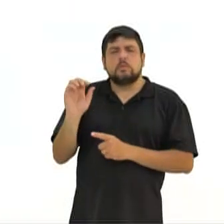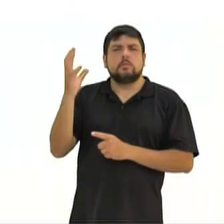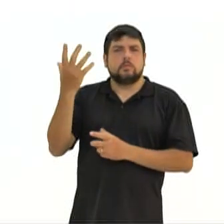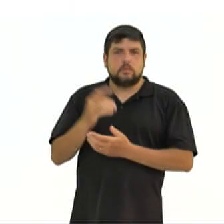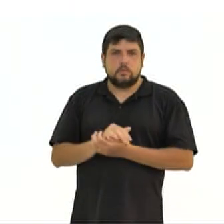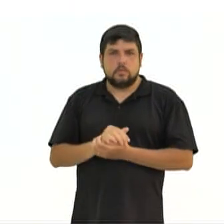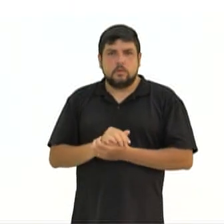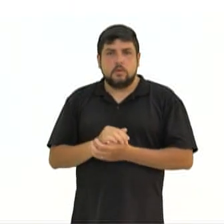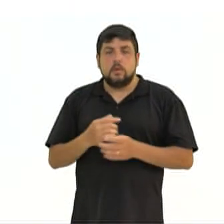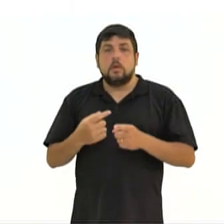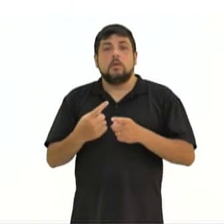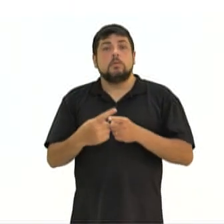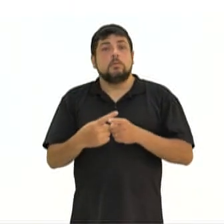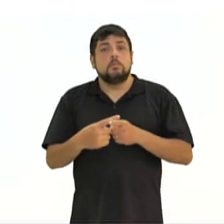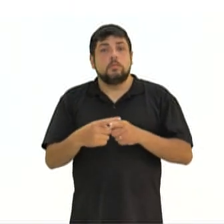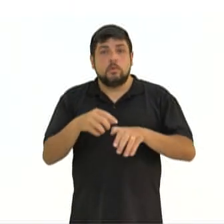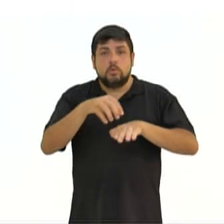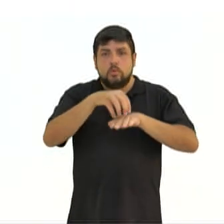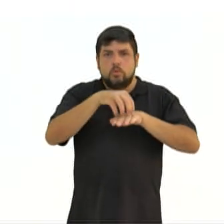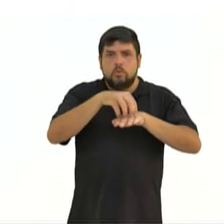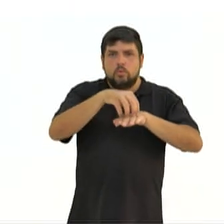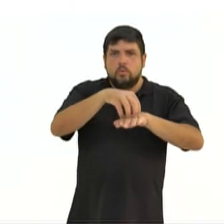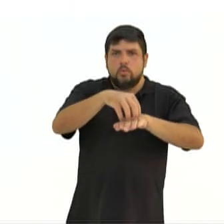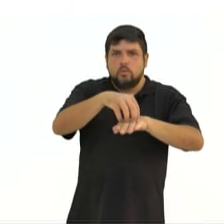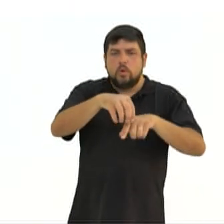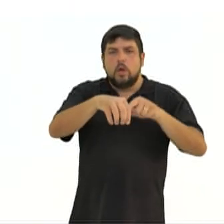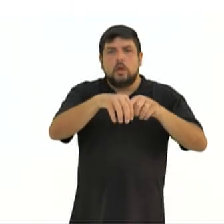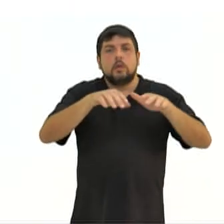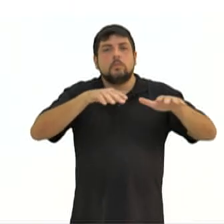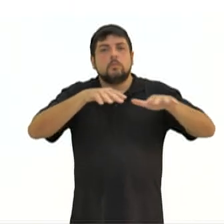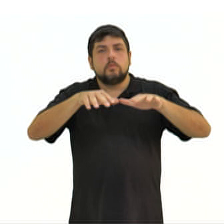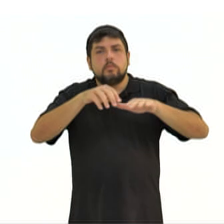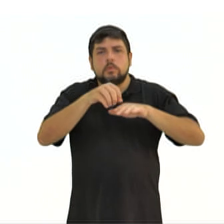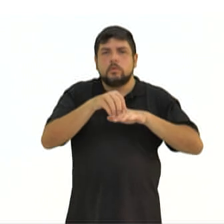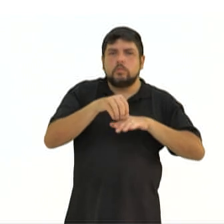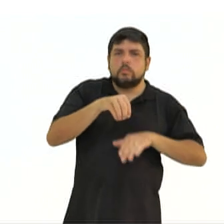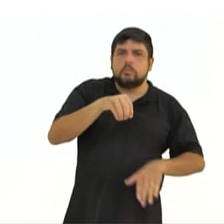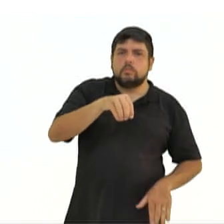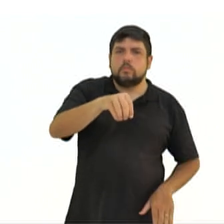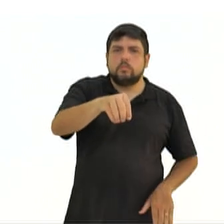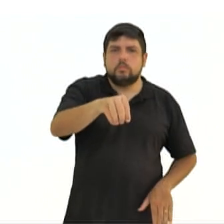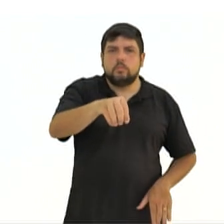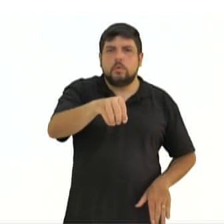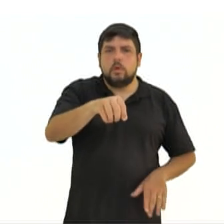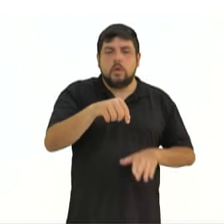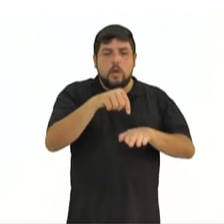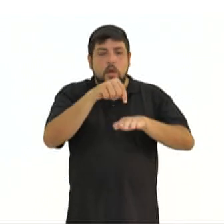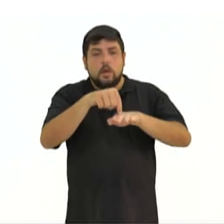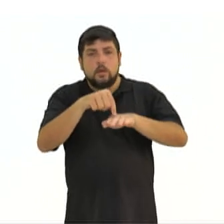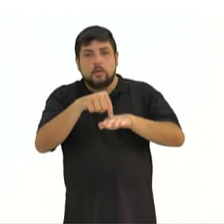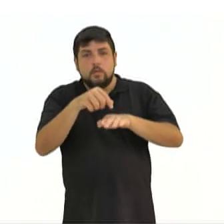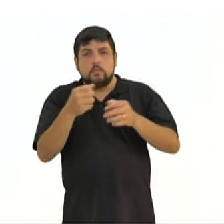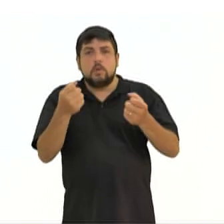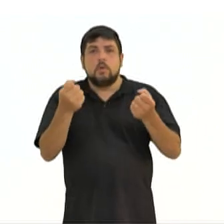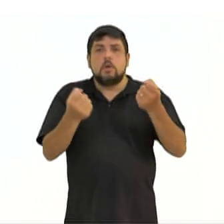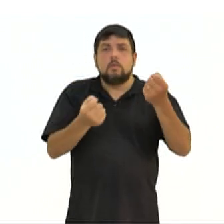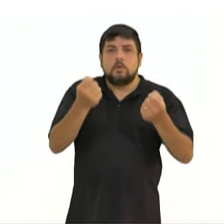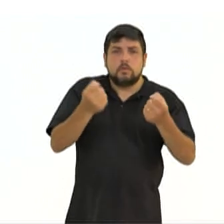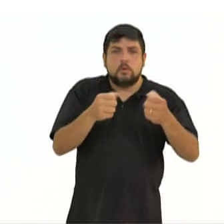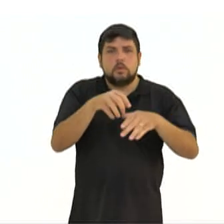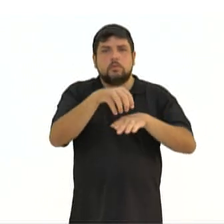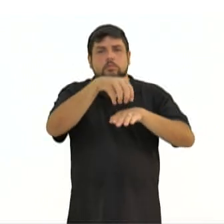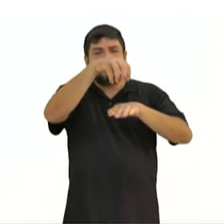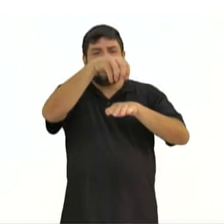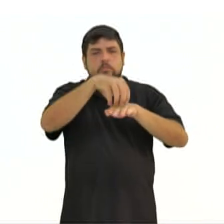Porque todo corpo que está em movimento, ele tende a permanecer em movimento. Então, no caso aqui, o carro estava em movimento, né, esse